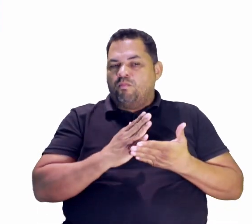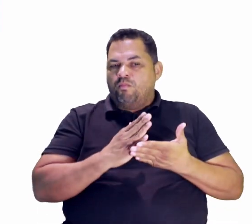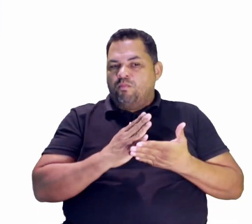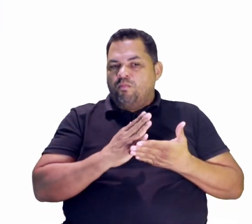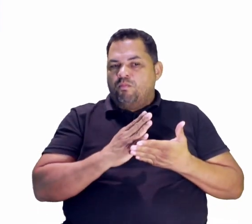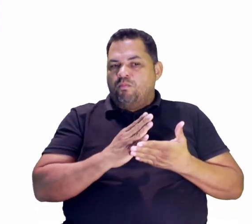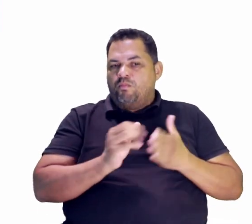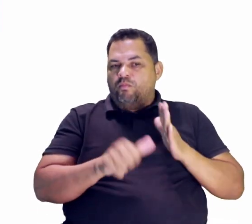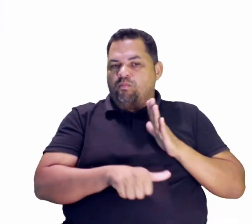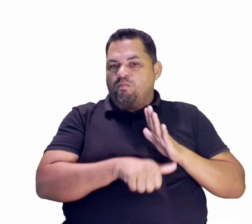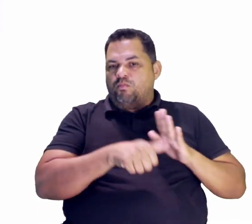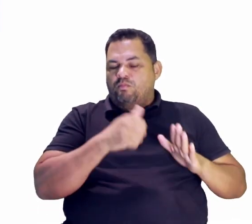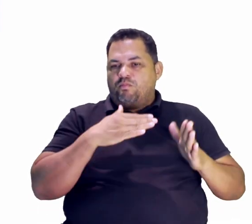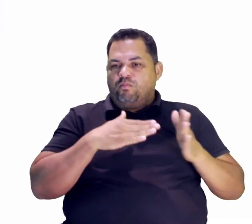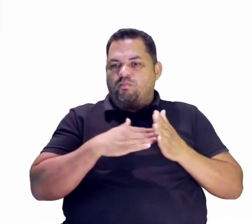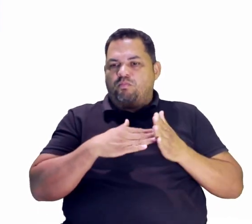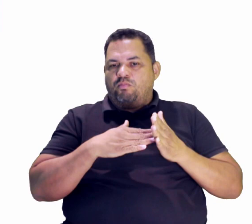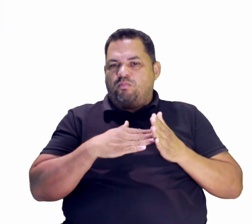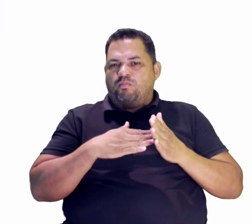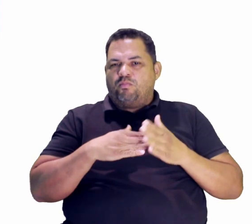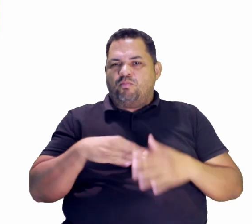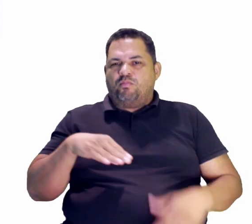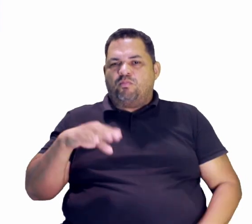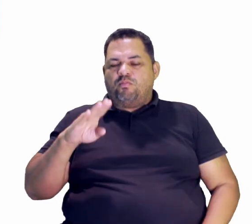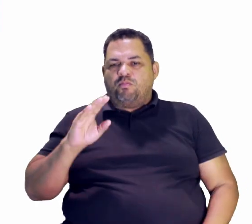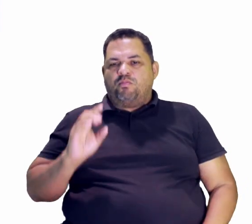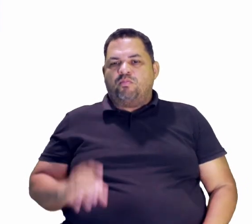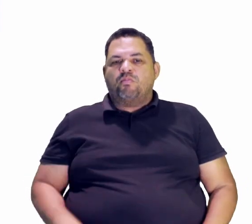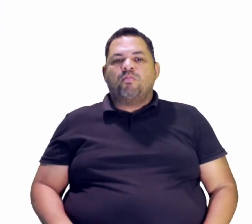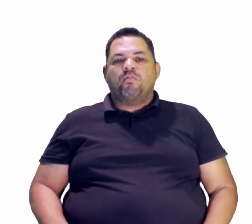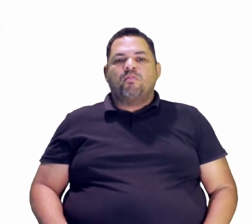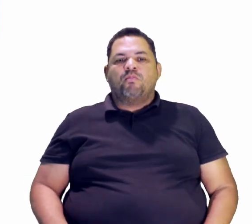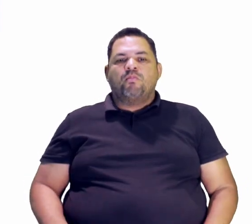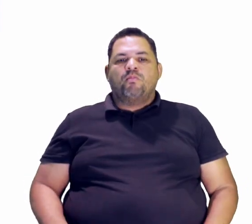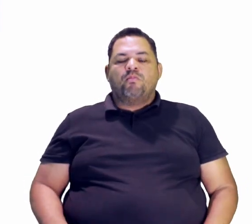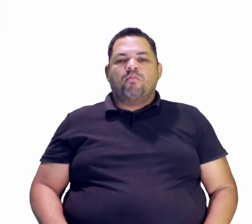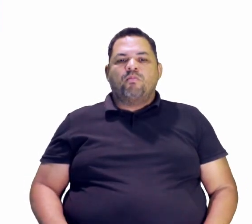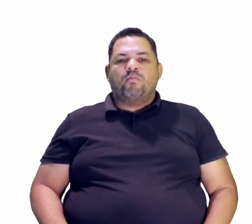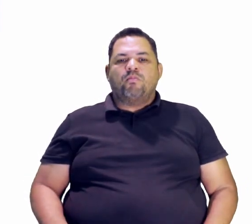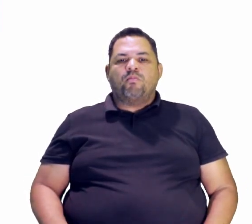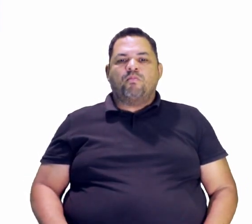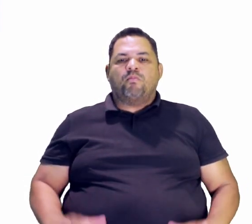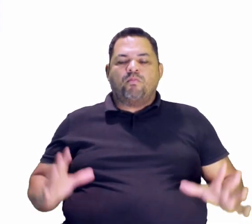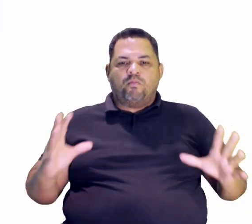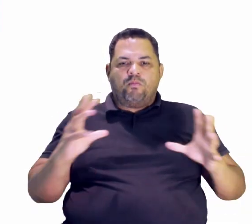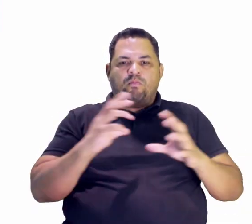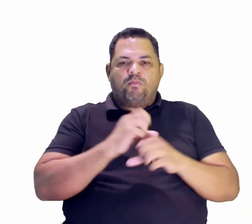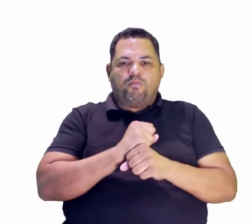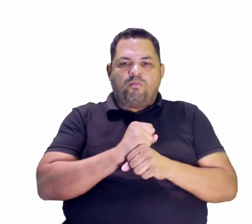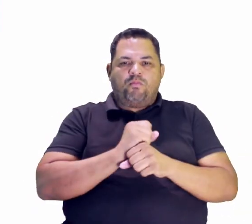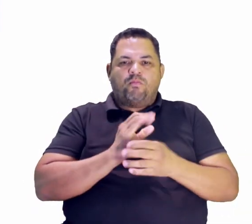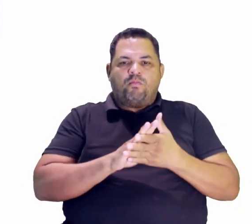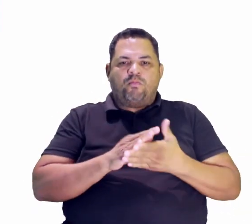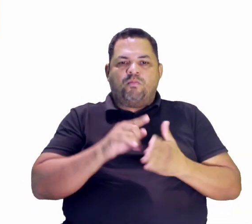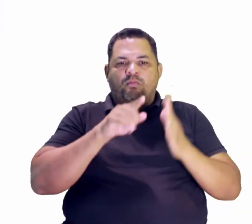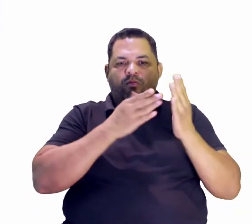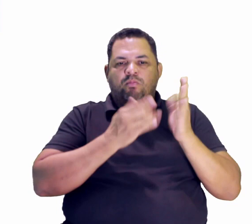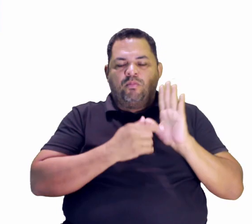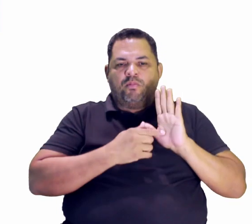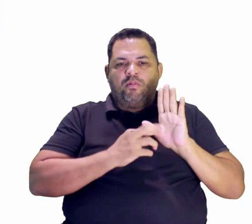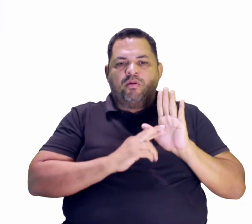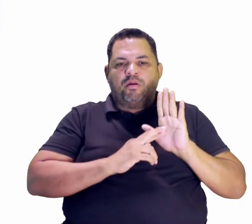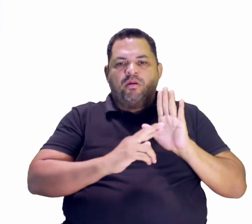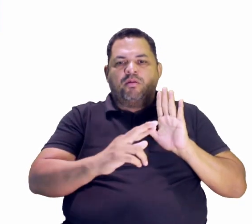final do último. Nesse caso, voltou, o D vai ser aqui. Essa é a soma gráfica. Nós estamos